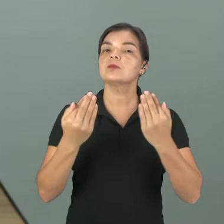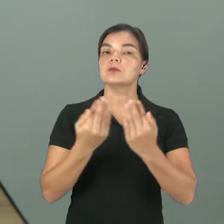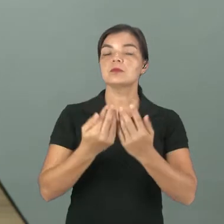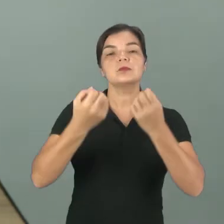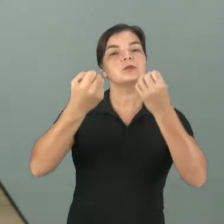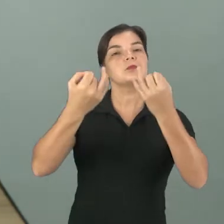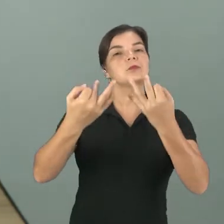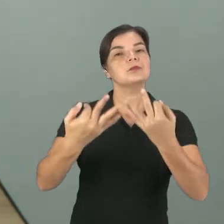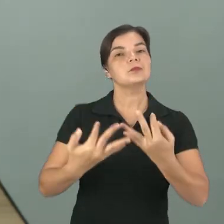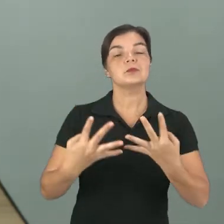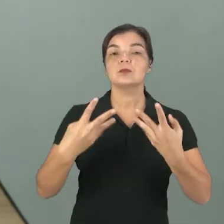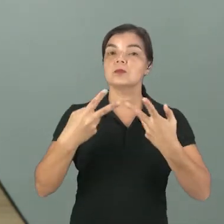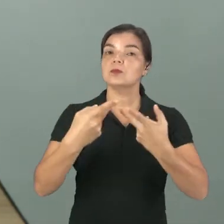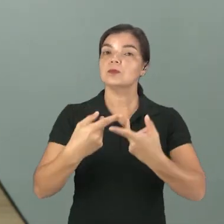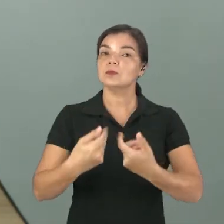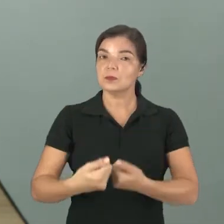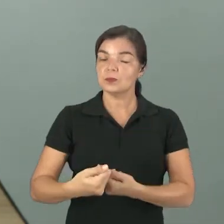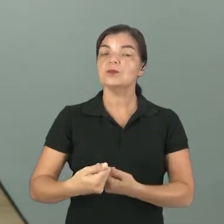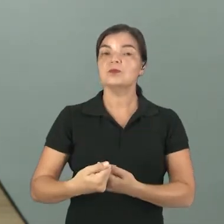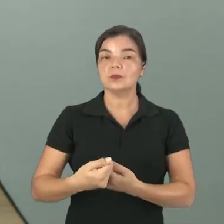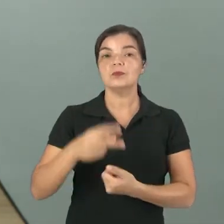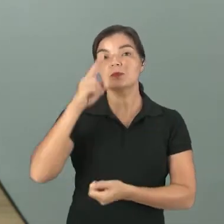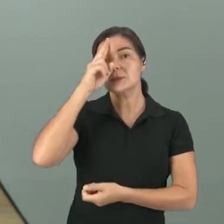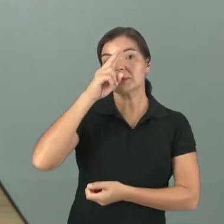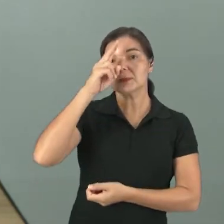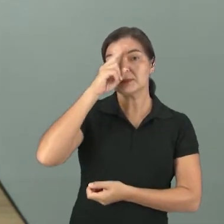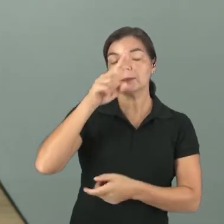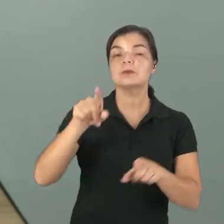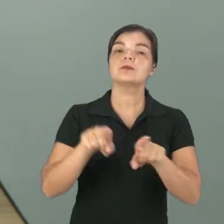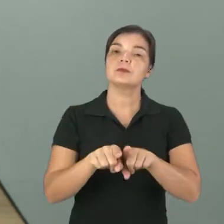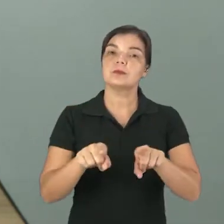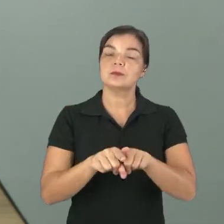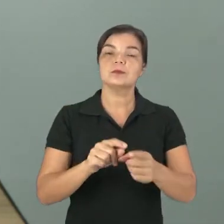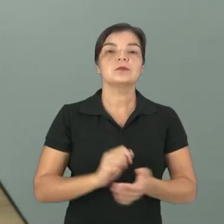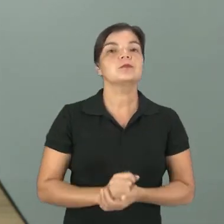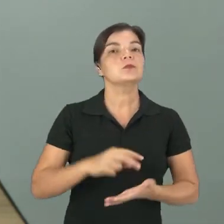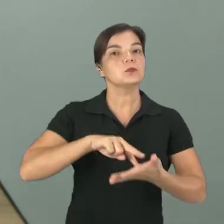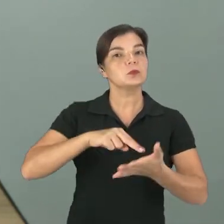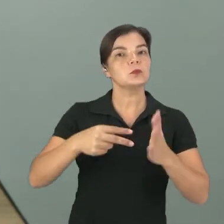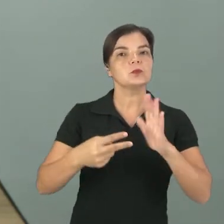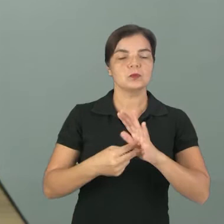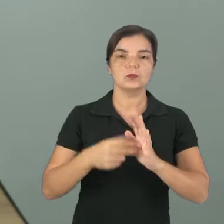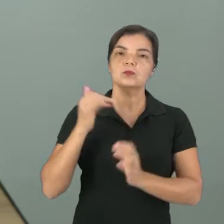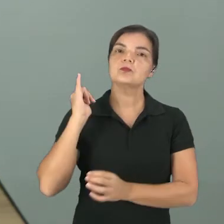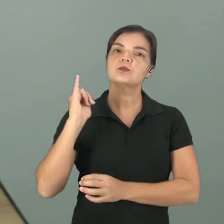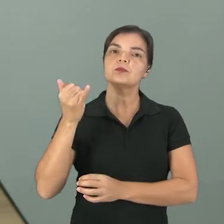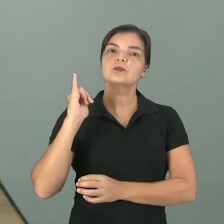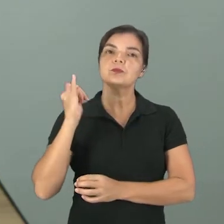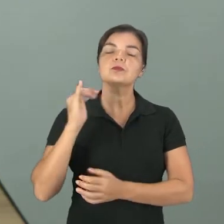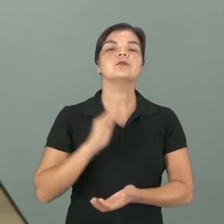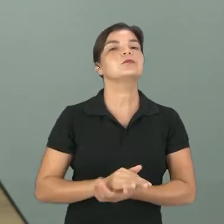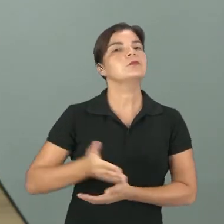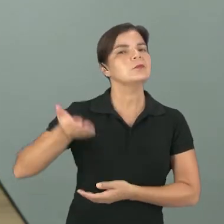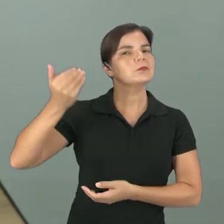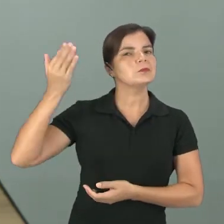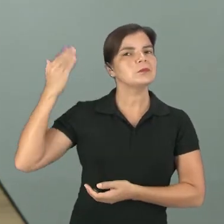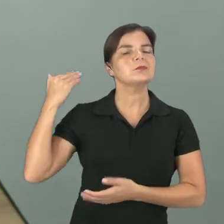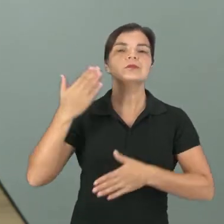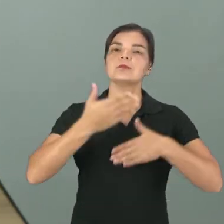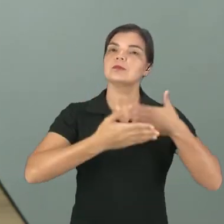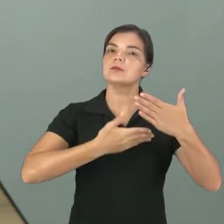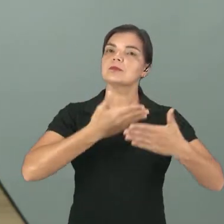ficar contando todas essas histórias e muitas outras que não estão aqui. Ou seja, os contos por muito tempo também